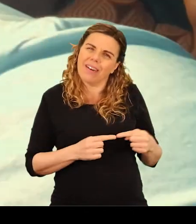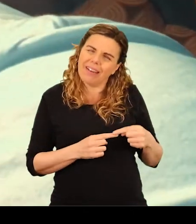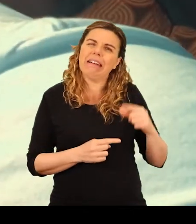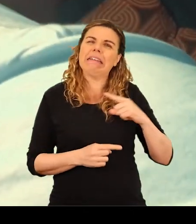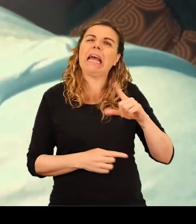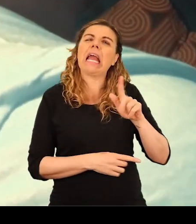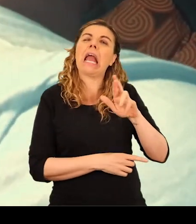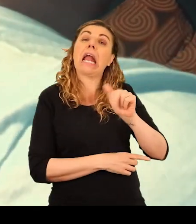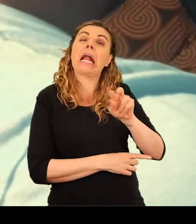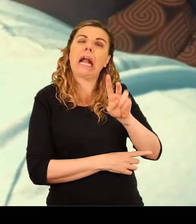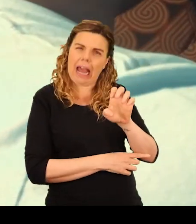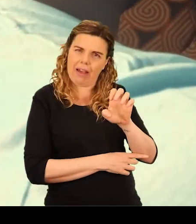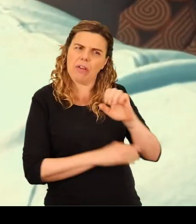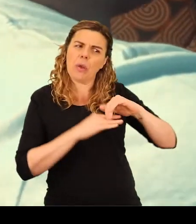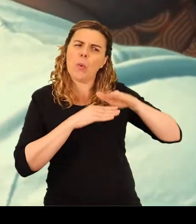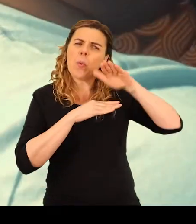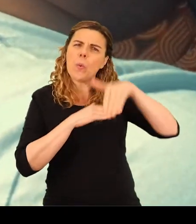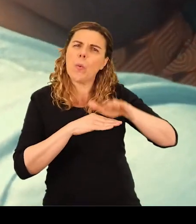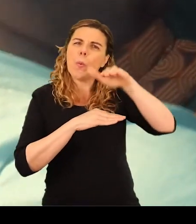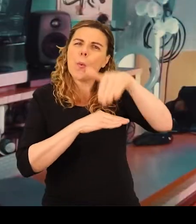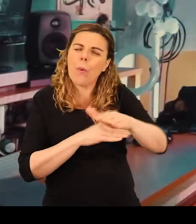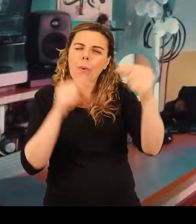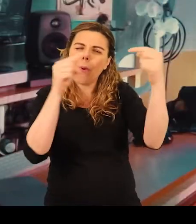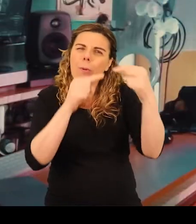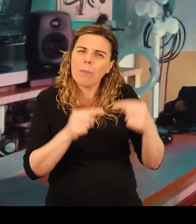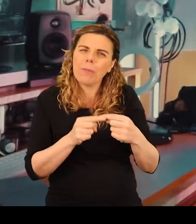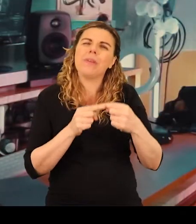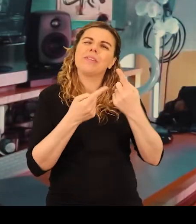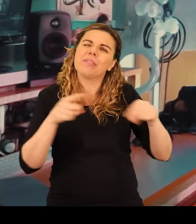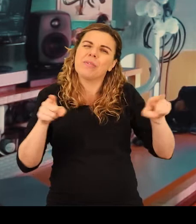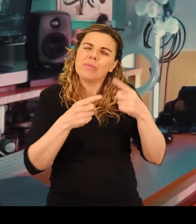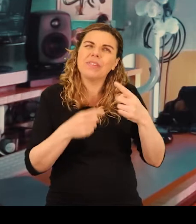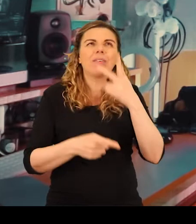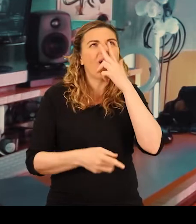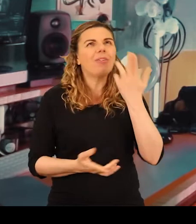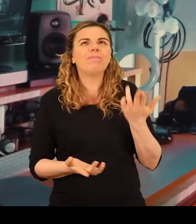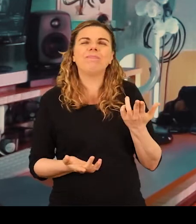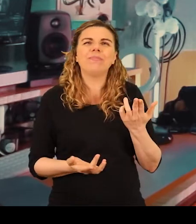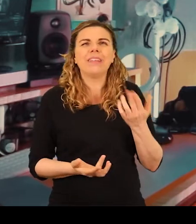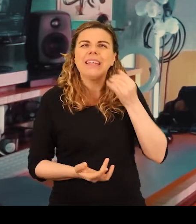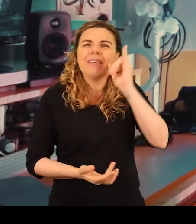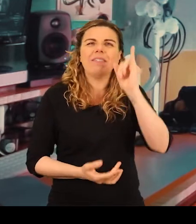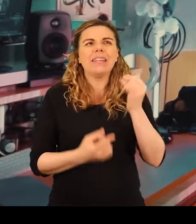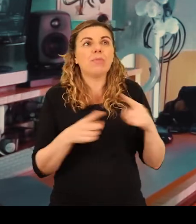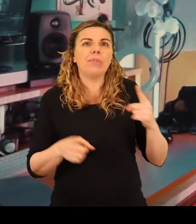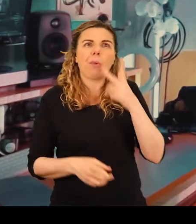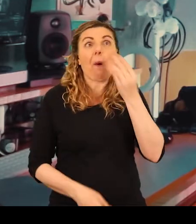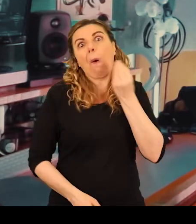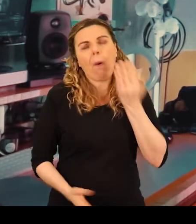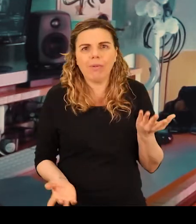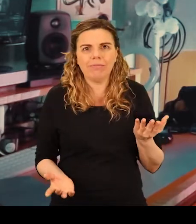violão, que é um violão com bordão afinado mais grave, né? Tudo isso para tentar achar um riff que conduzisse a música de uma maneira que ela não